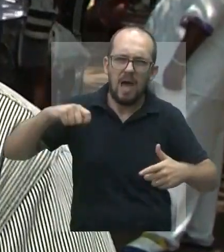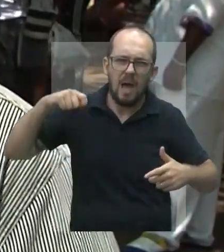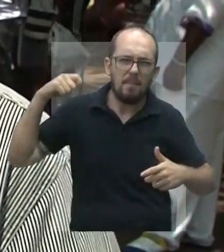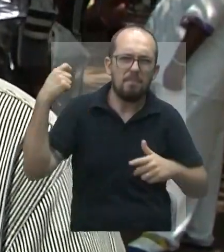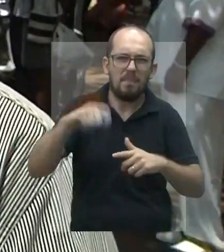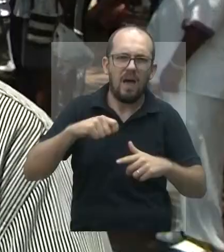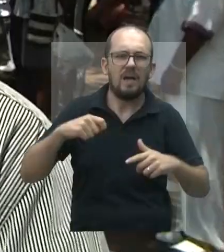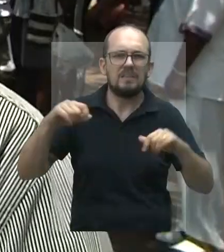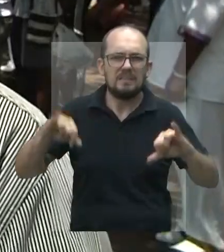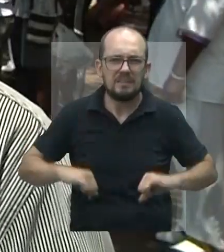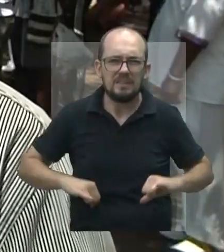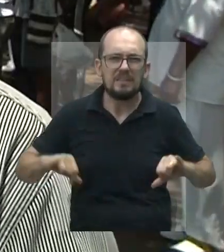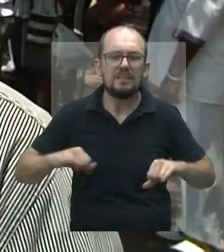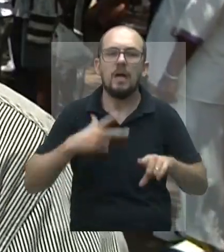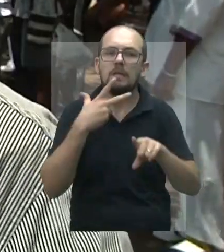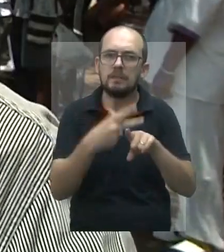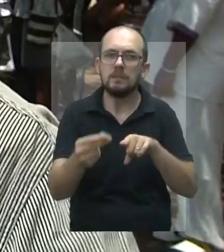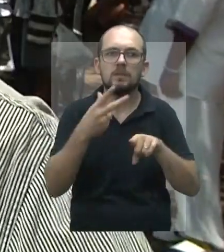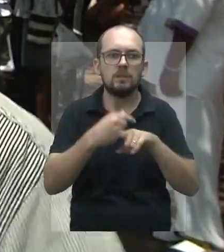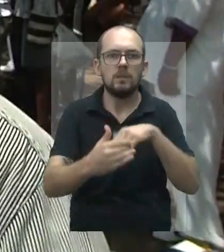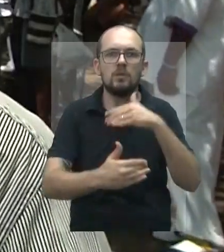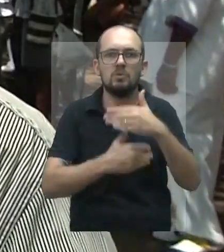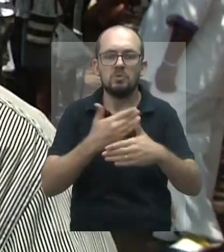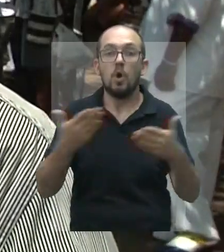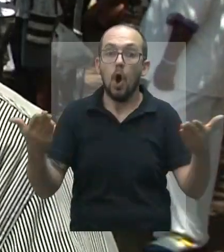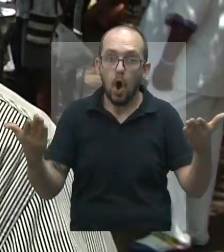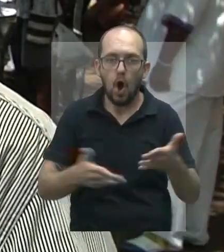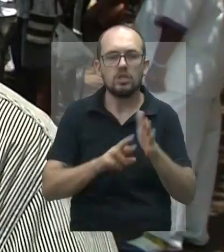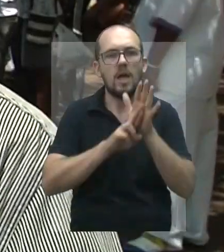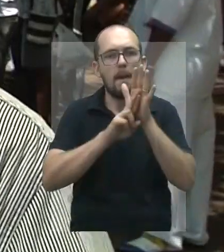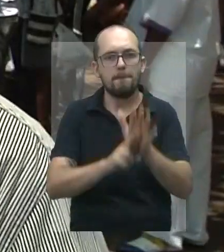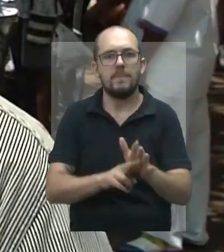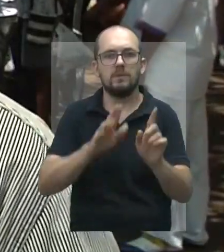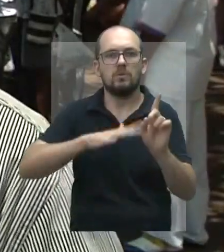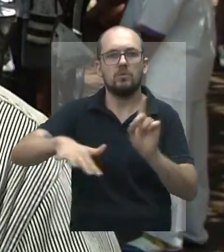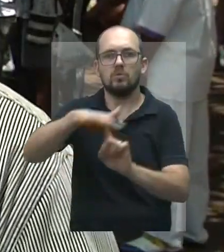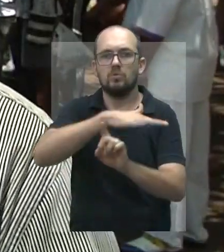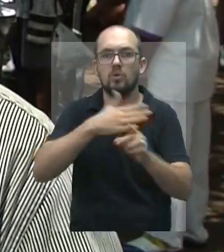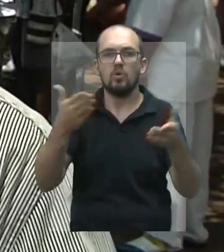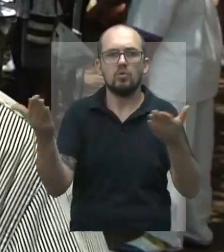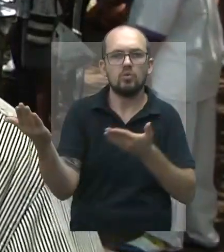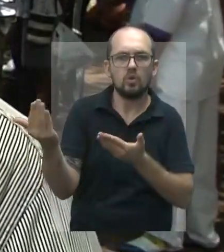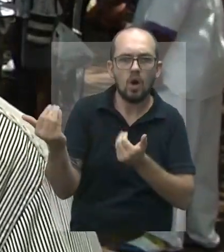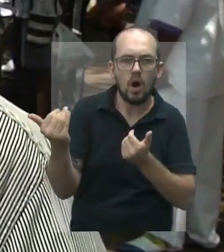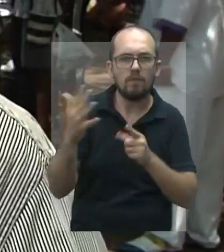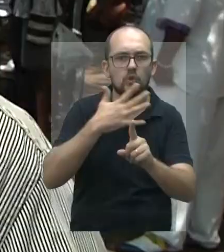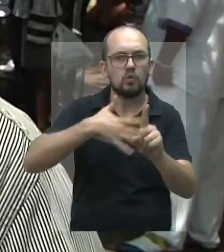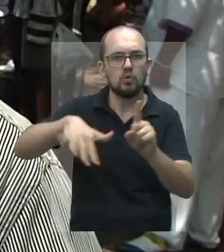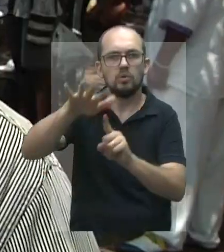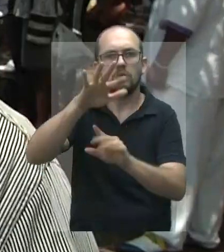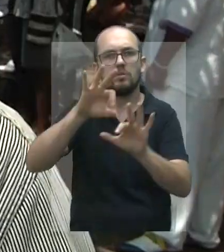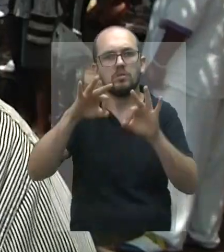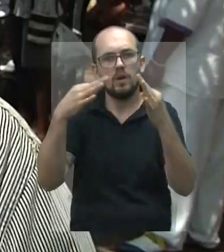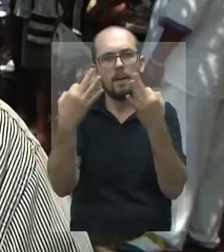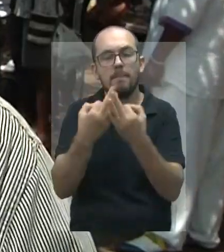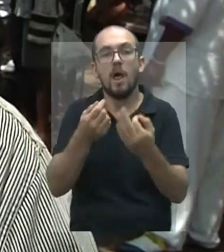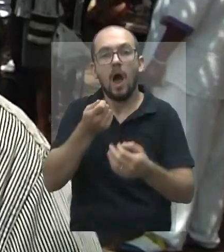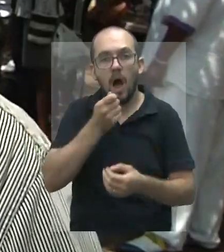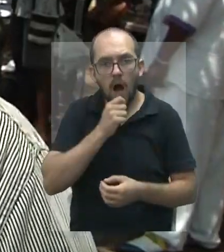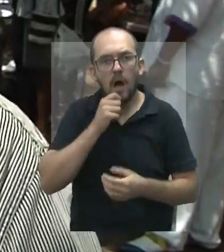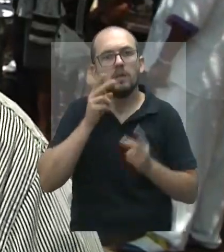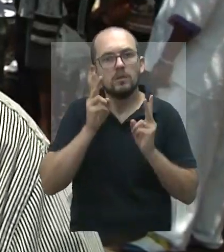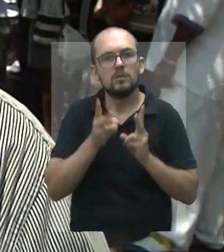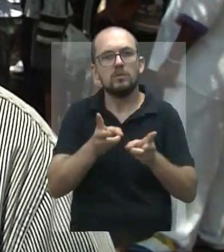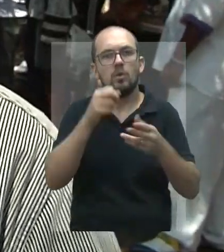tudo venceu. Representa então a sociedade de hoje, né? Esse jovem, essa sociedade, essa família que ainda continua